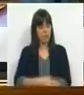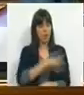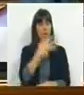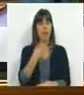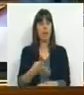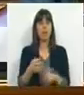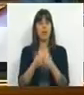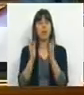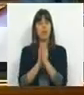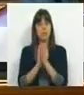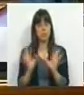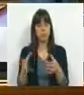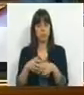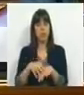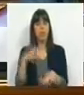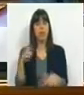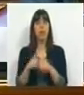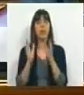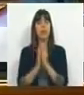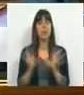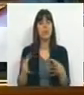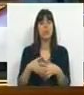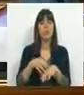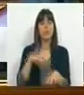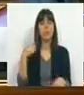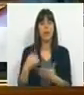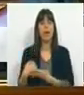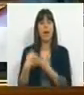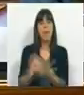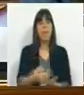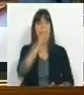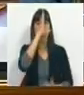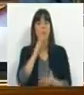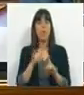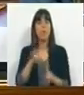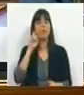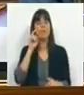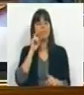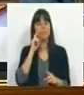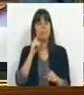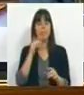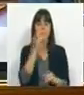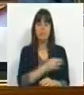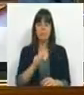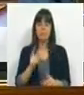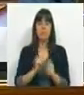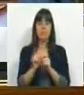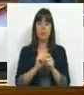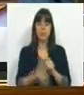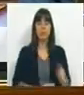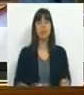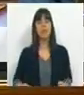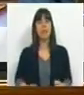4 anos, todas as bancadas, todos os grupos parlamentares que apoiam o Governo, defender assiduamente o subsídio de